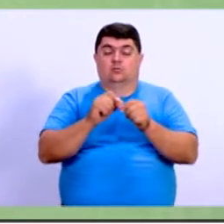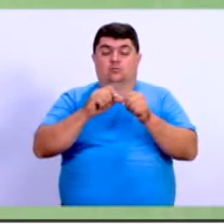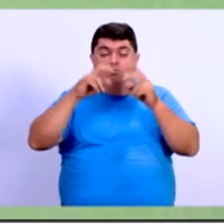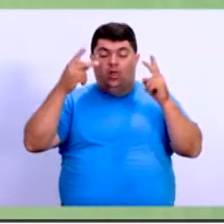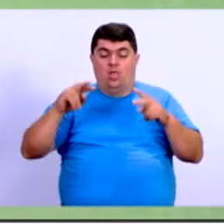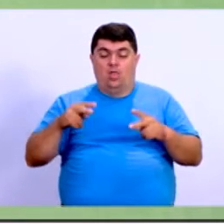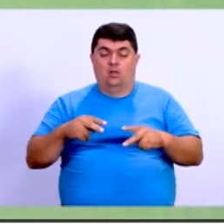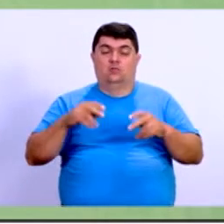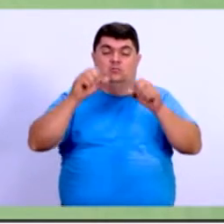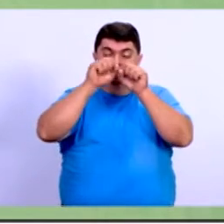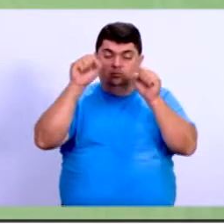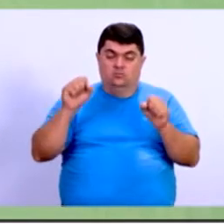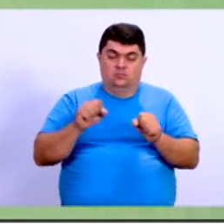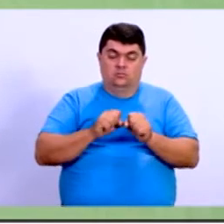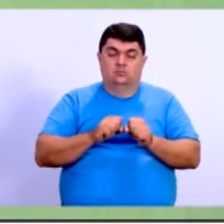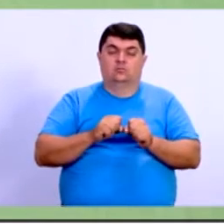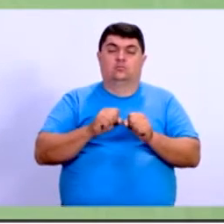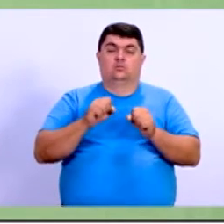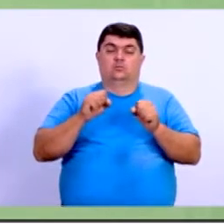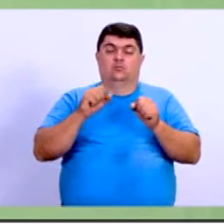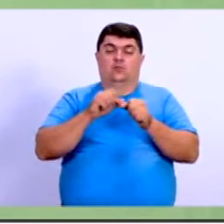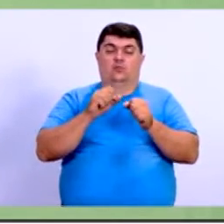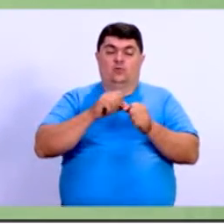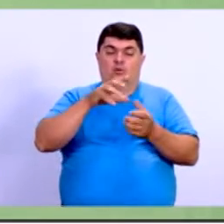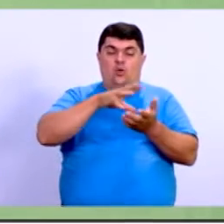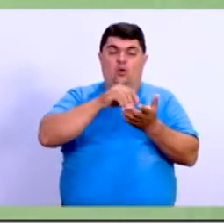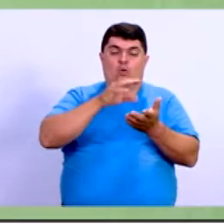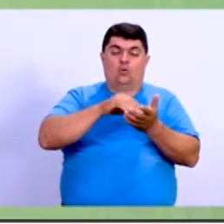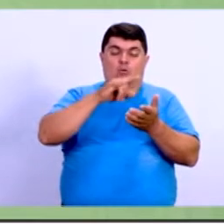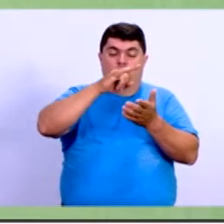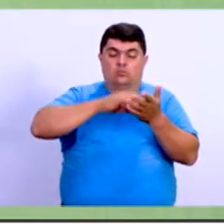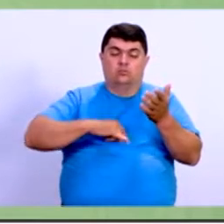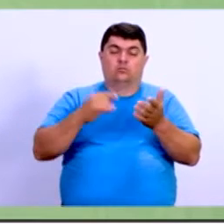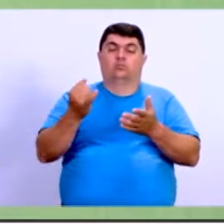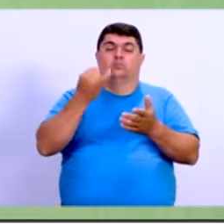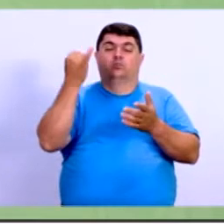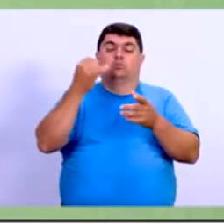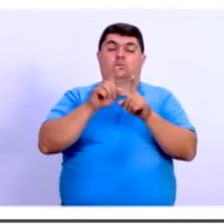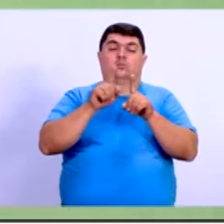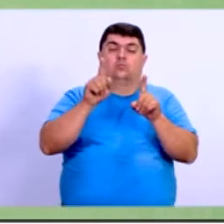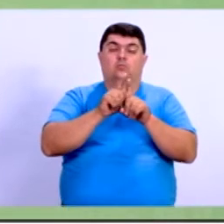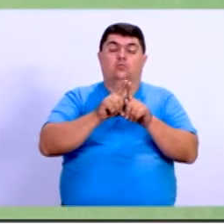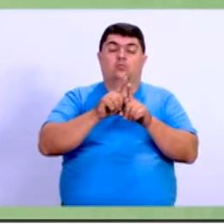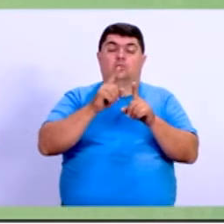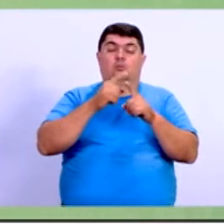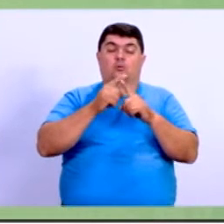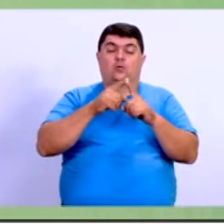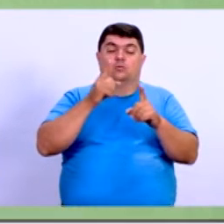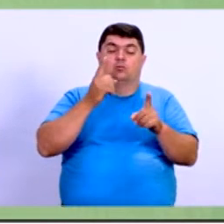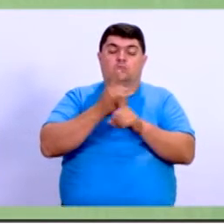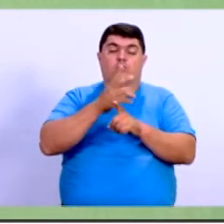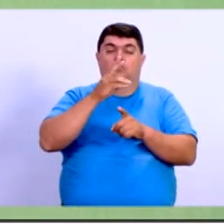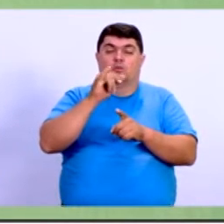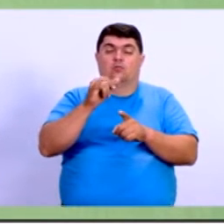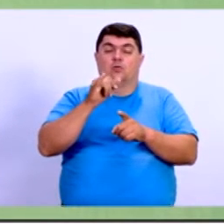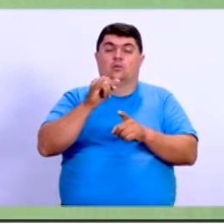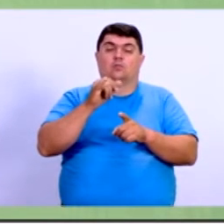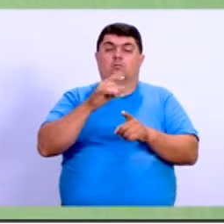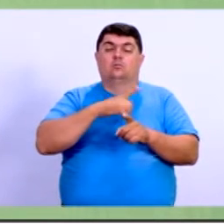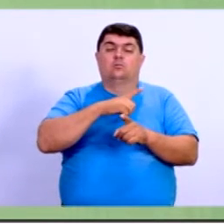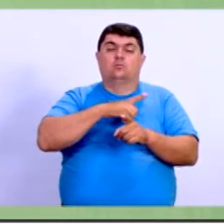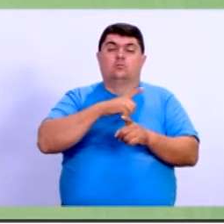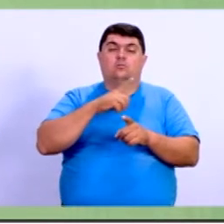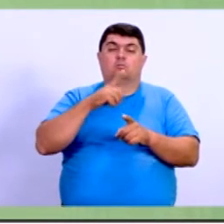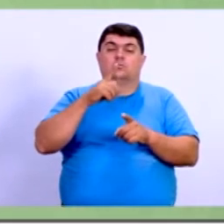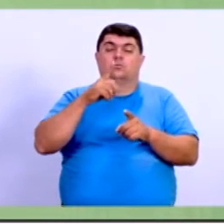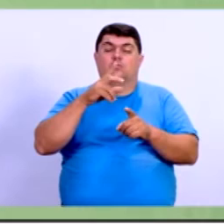Aí a gente vai precisar utilizar alguns formulários para facilitar a identificação dos processos, certo? Nesse modelo,